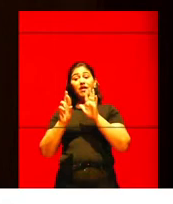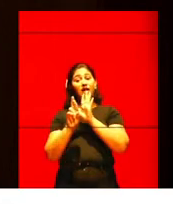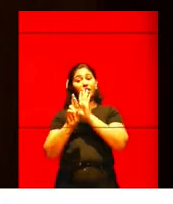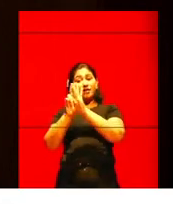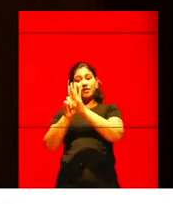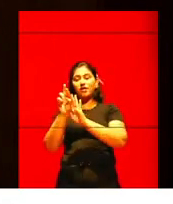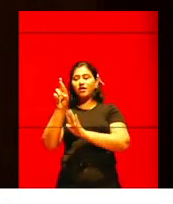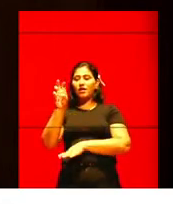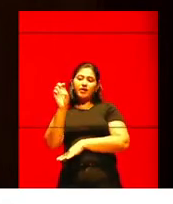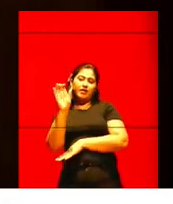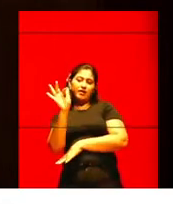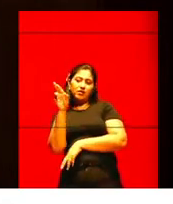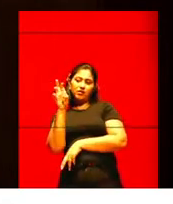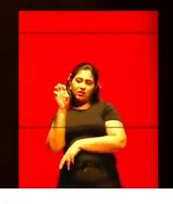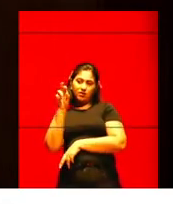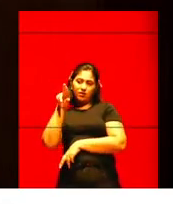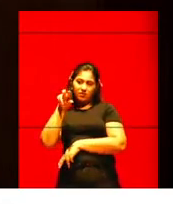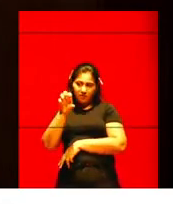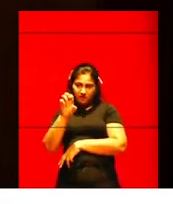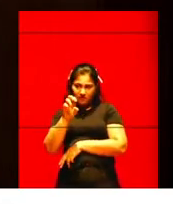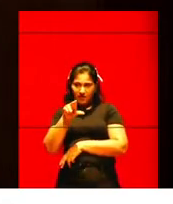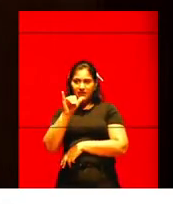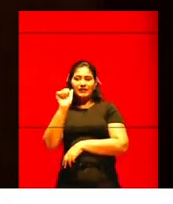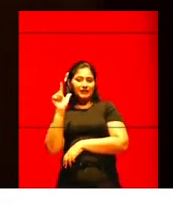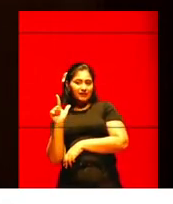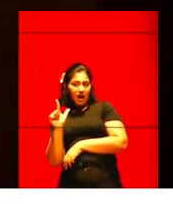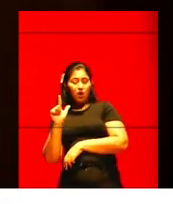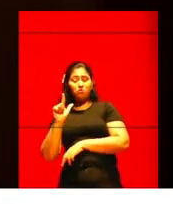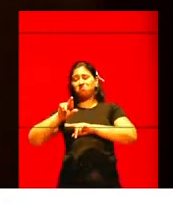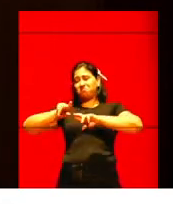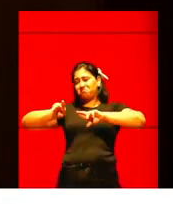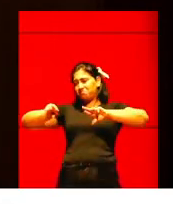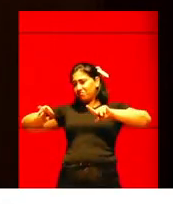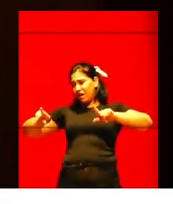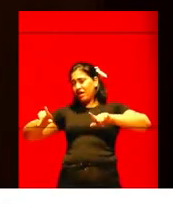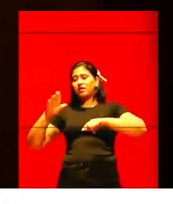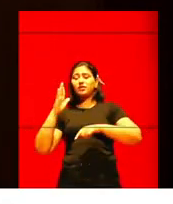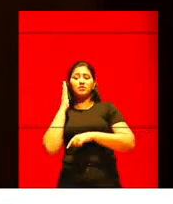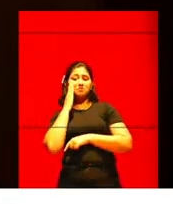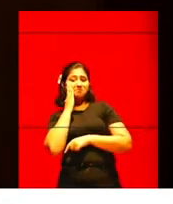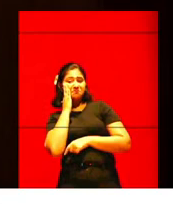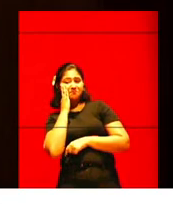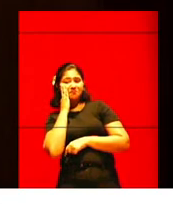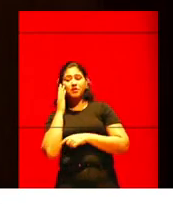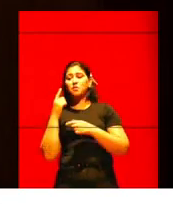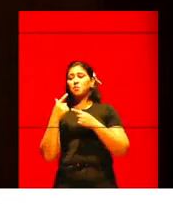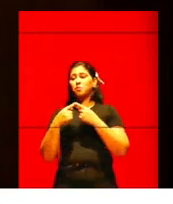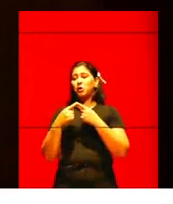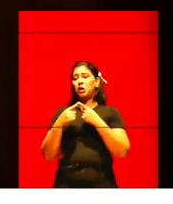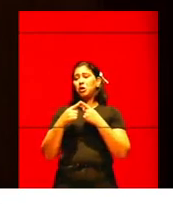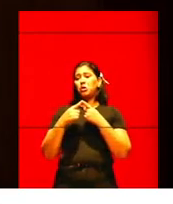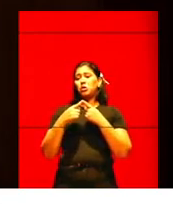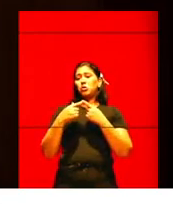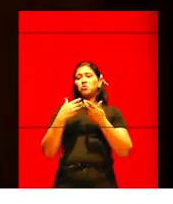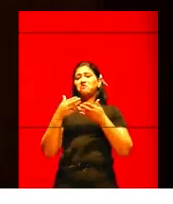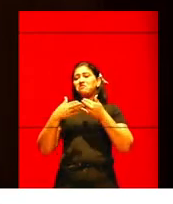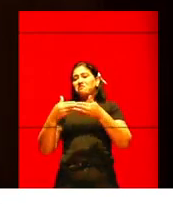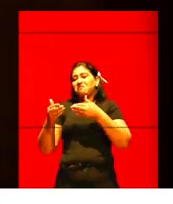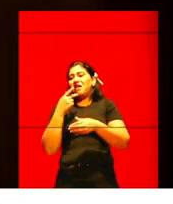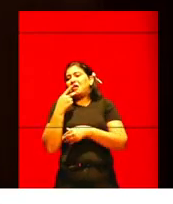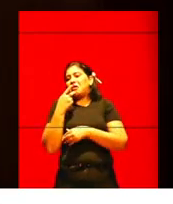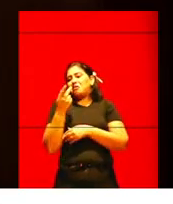da redação do Enem, né? Você tem várias funções para cumprir o que você quer. Porque ninguém fala de qualquer jeito a todo